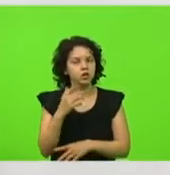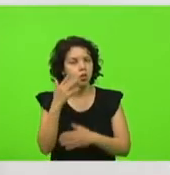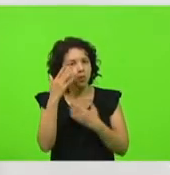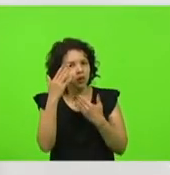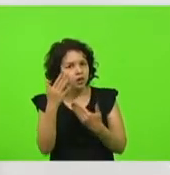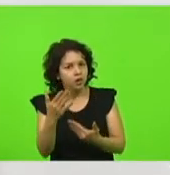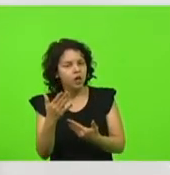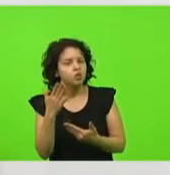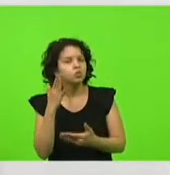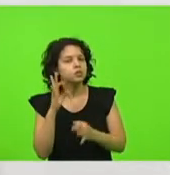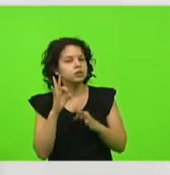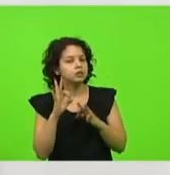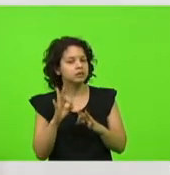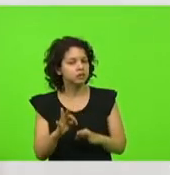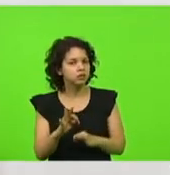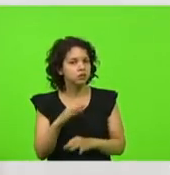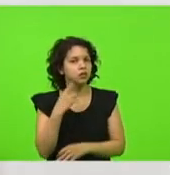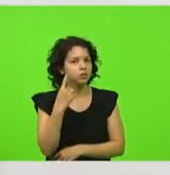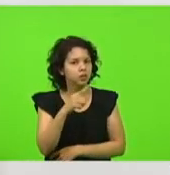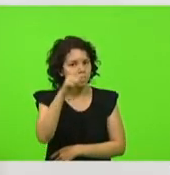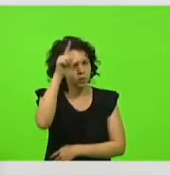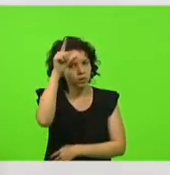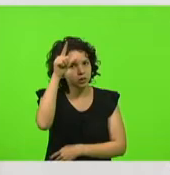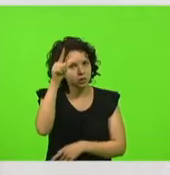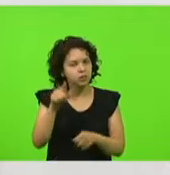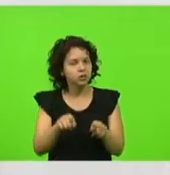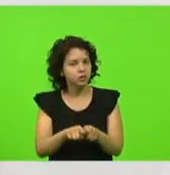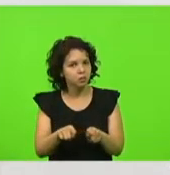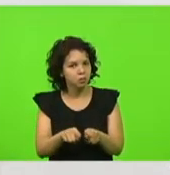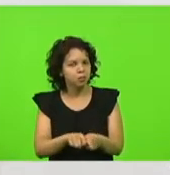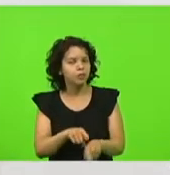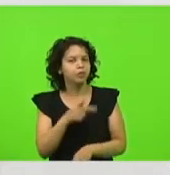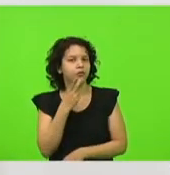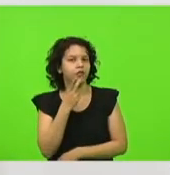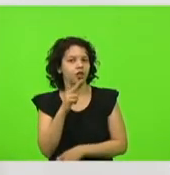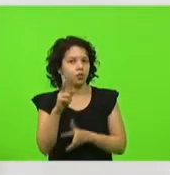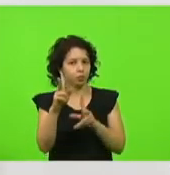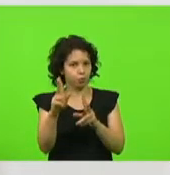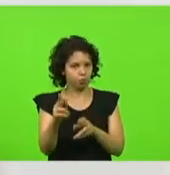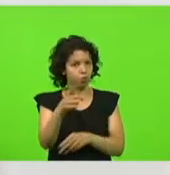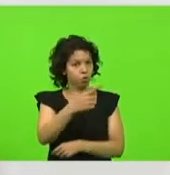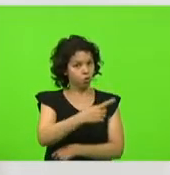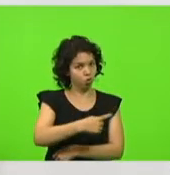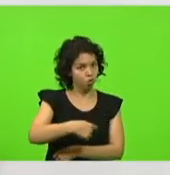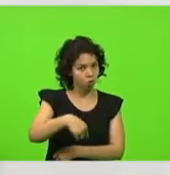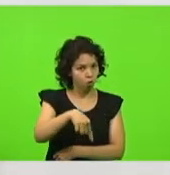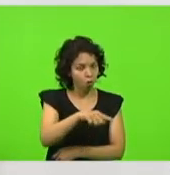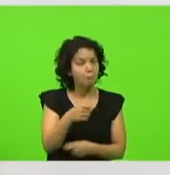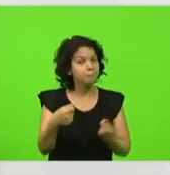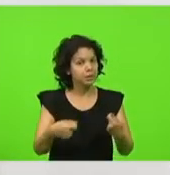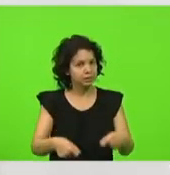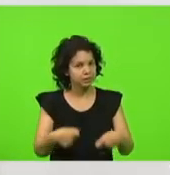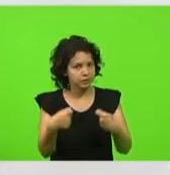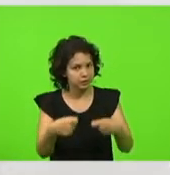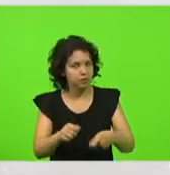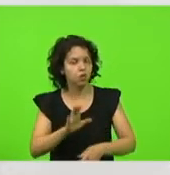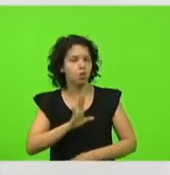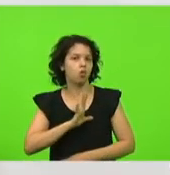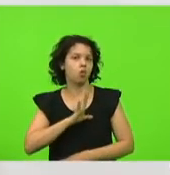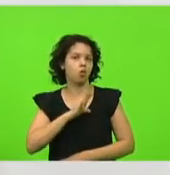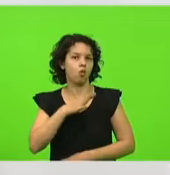certeza que o deputado Lima também, no uso da sua fala, vai poder falar isso. Ou nós tomamos coragem para